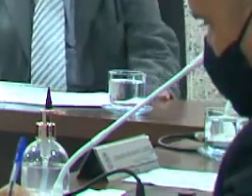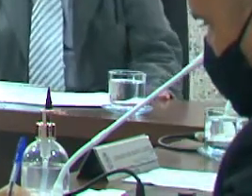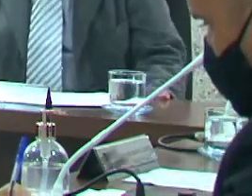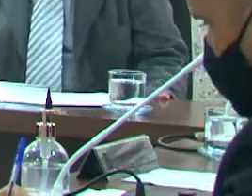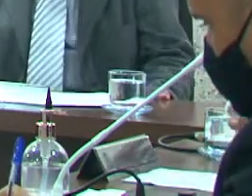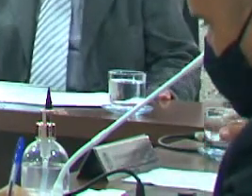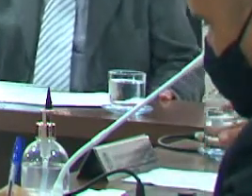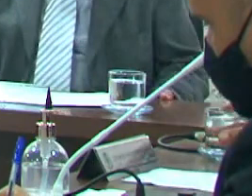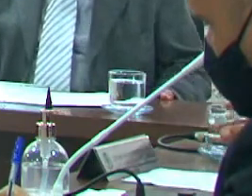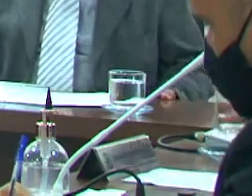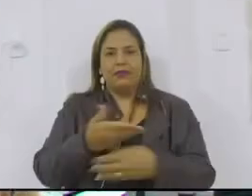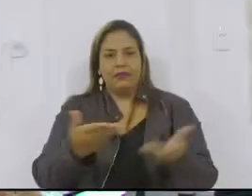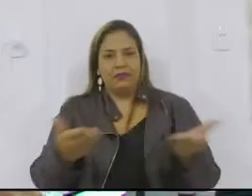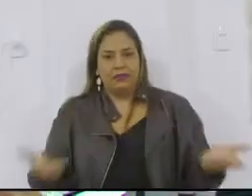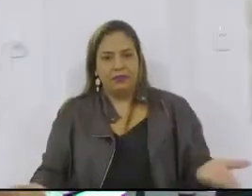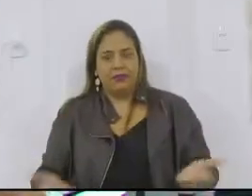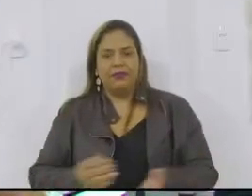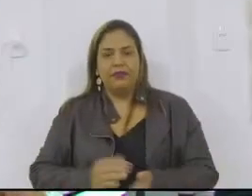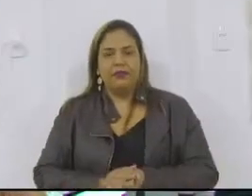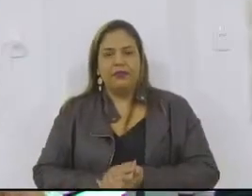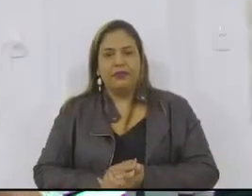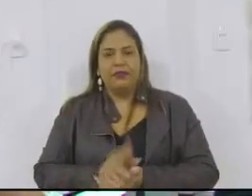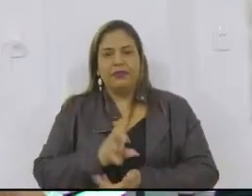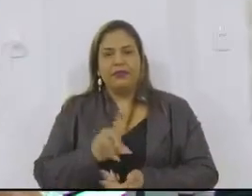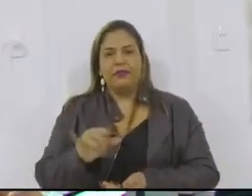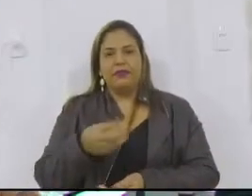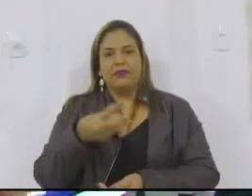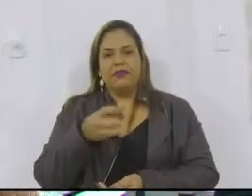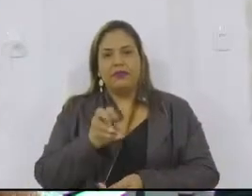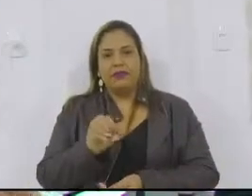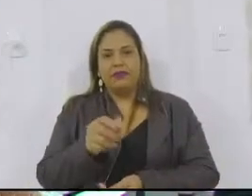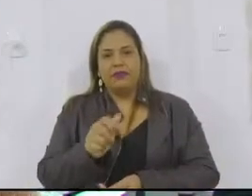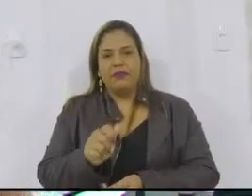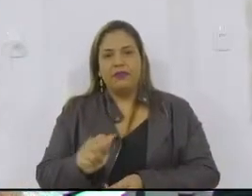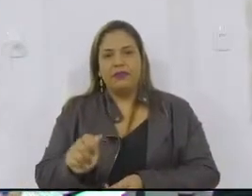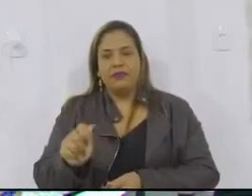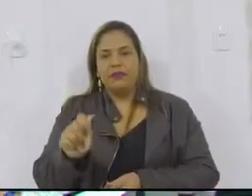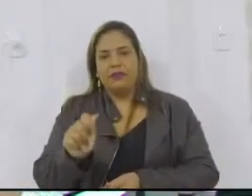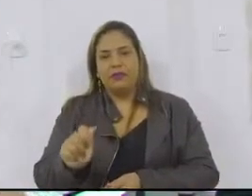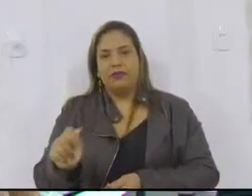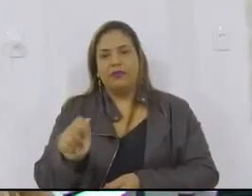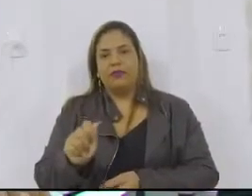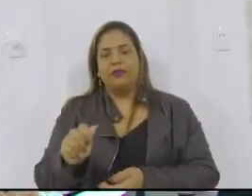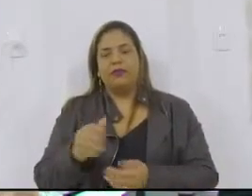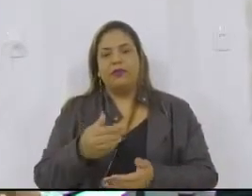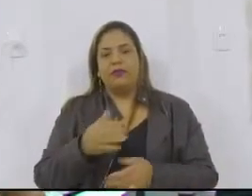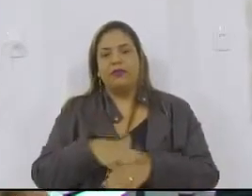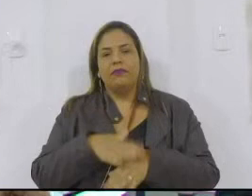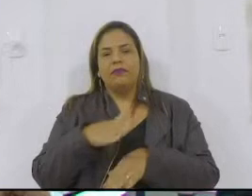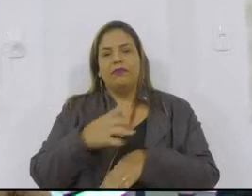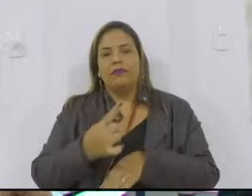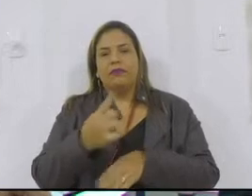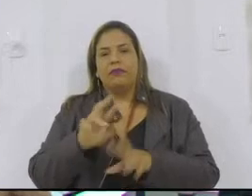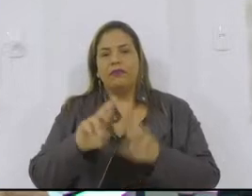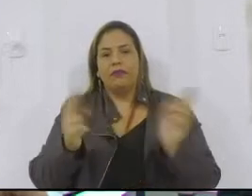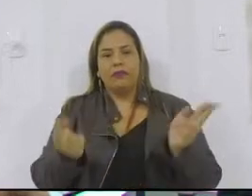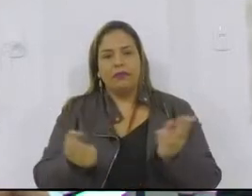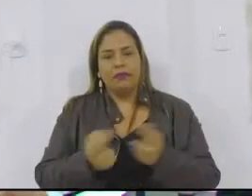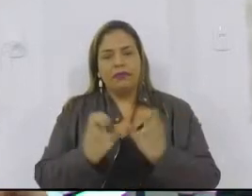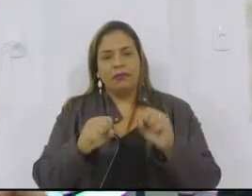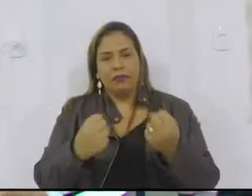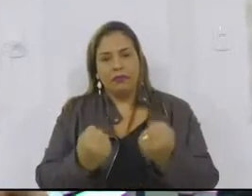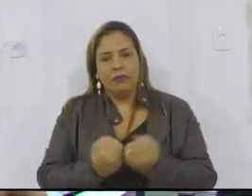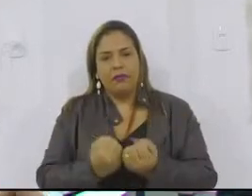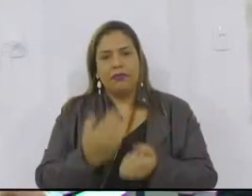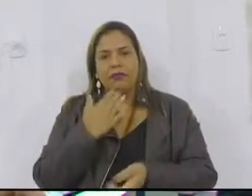Boa noite a todos. Dia 30 de agosto, mais uma sessão plenária, Câmara Legislativa de Tanguá.